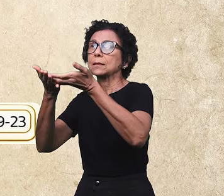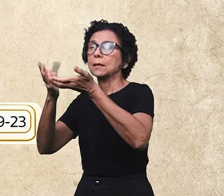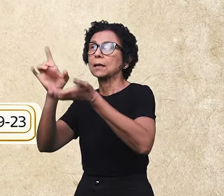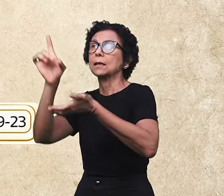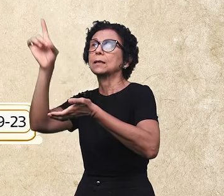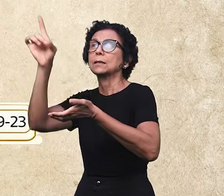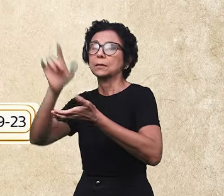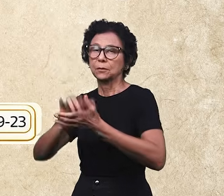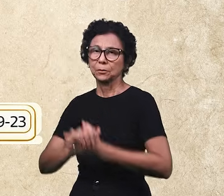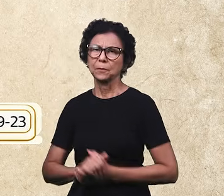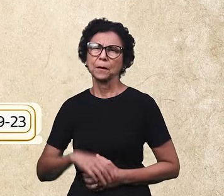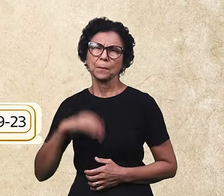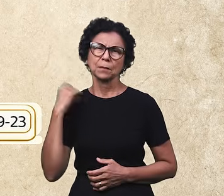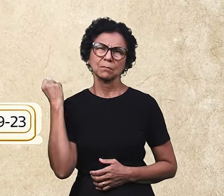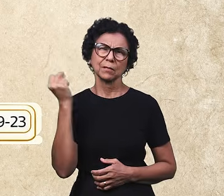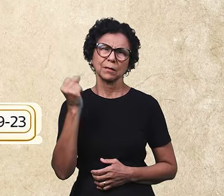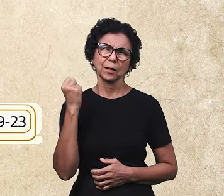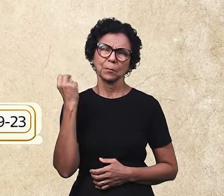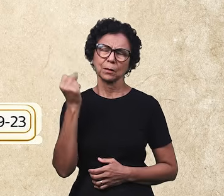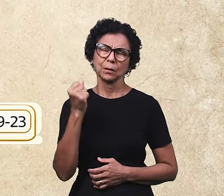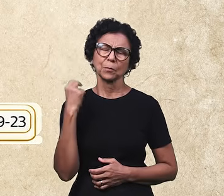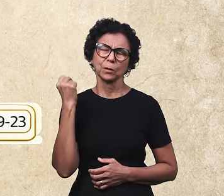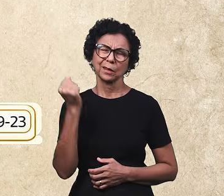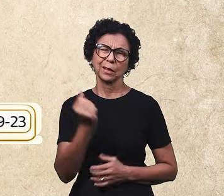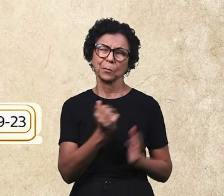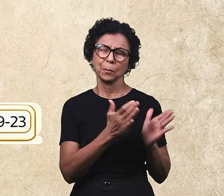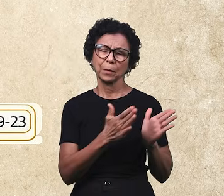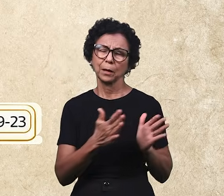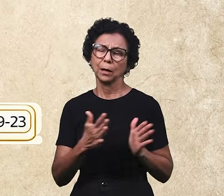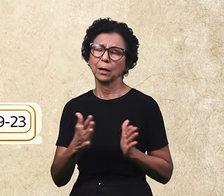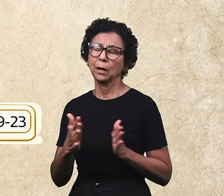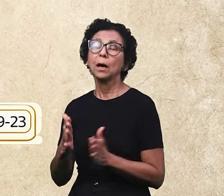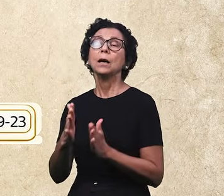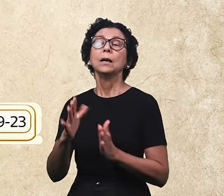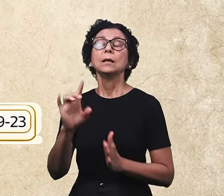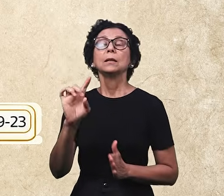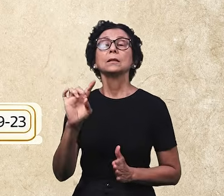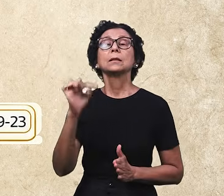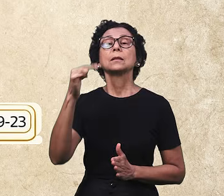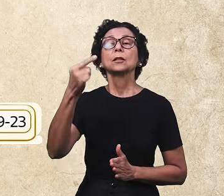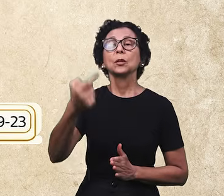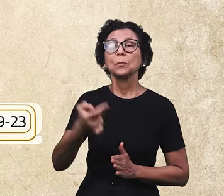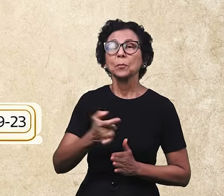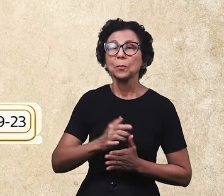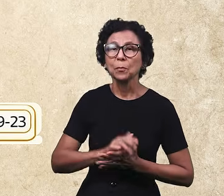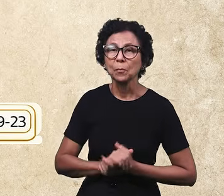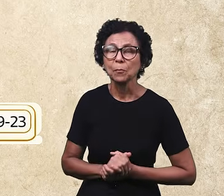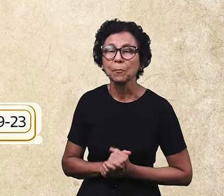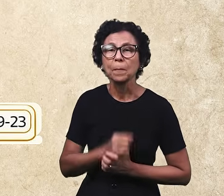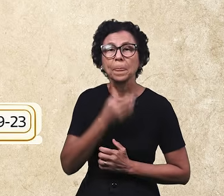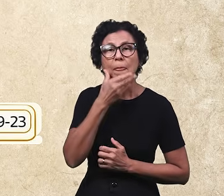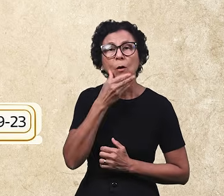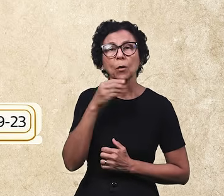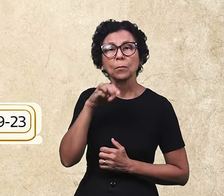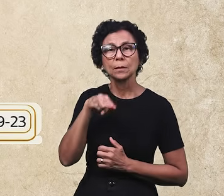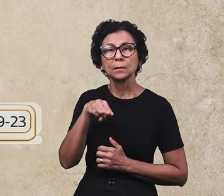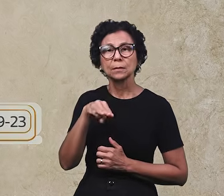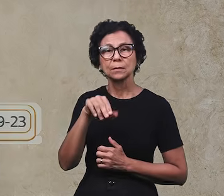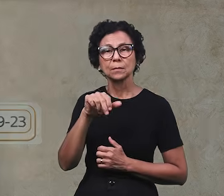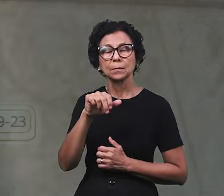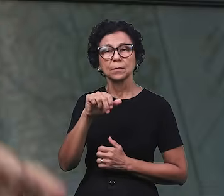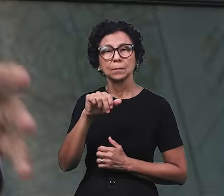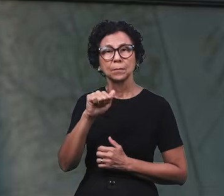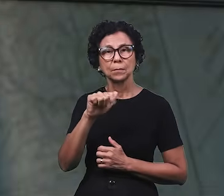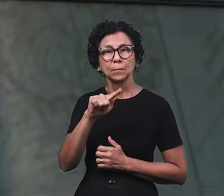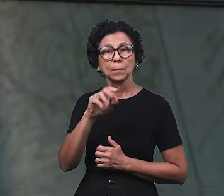uma nova visita é feita. Agora já não são mais os pastores, são magos e são, né, do